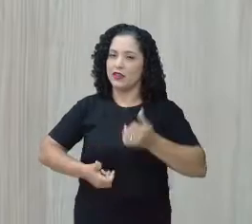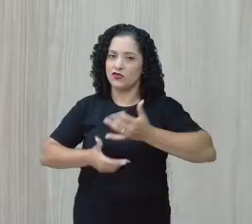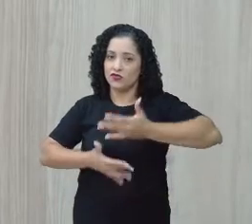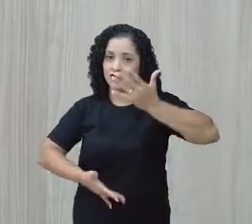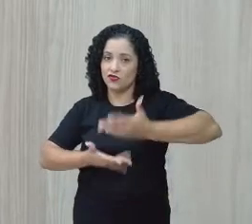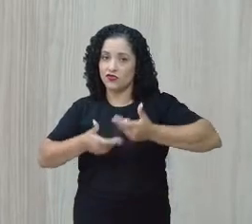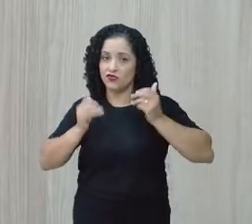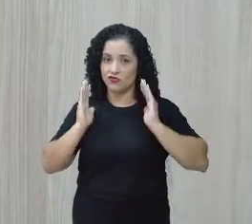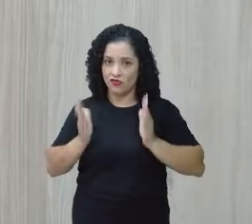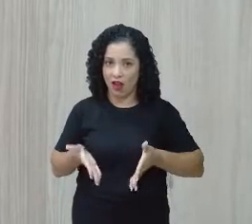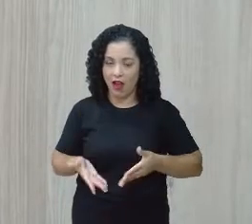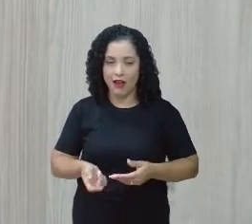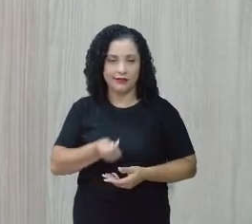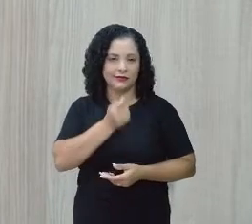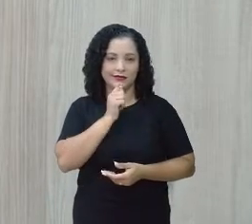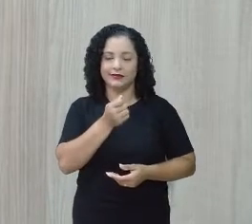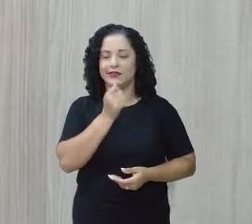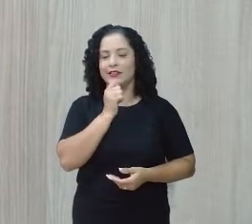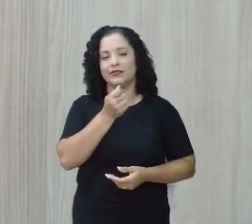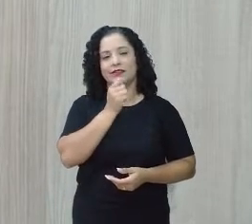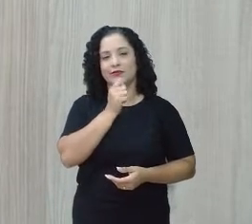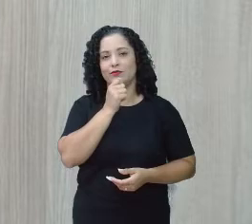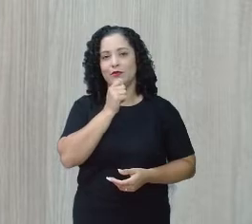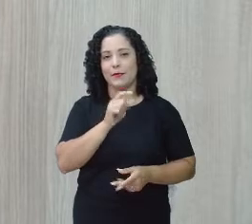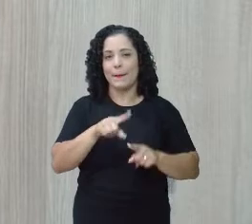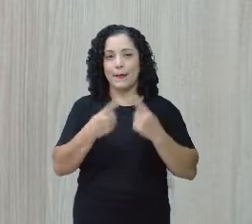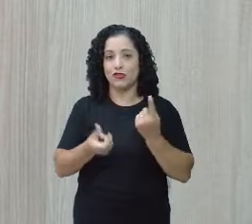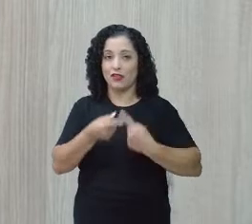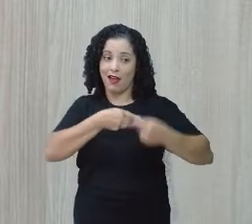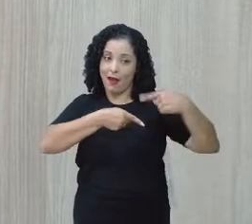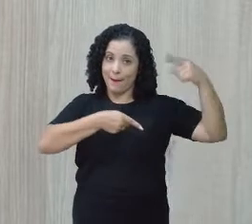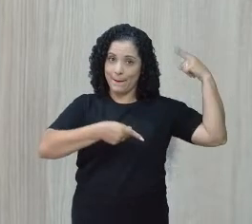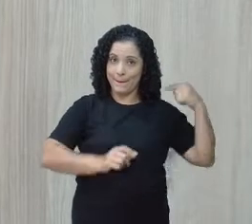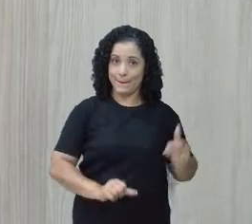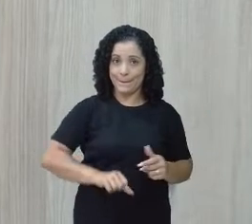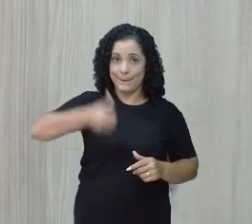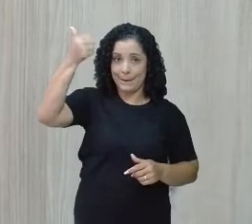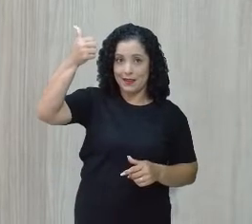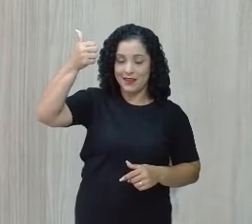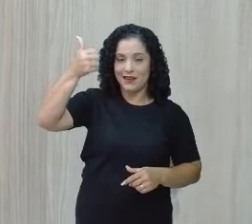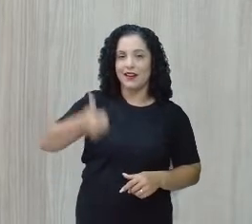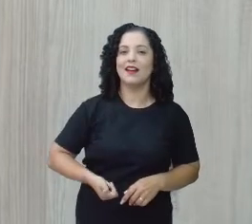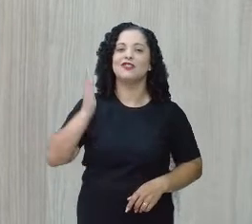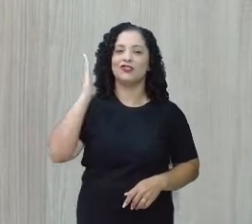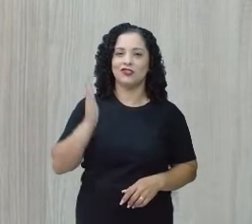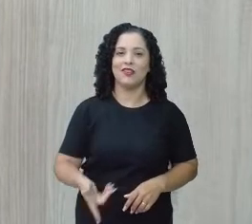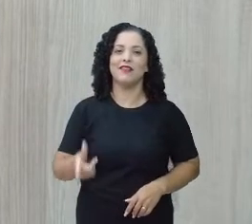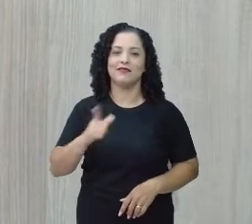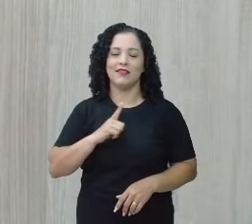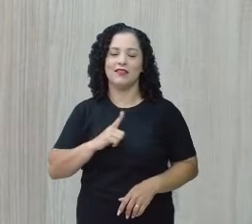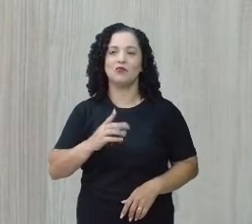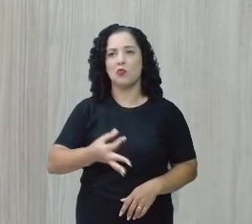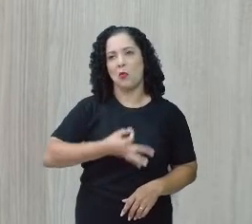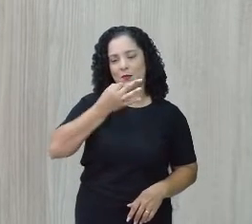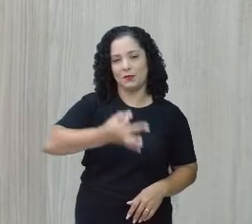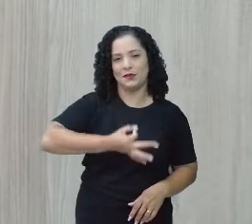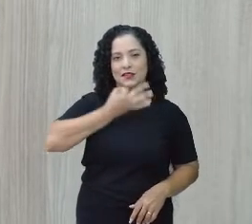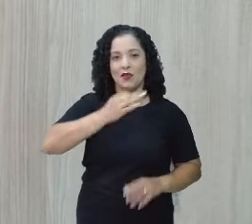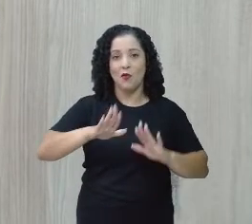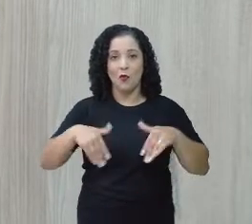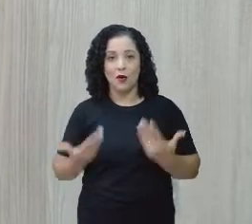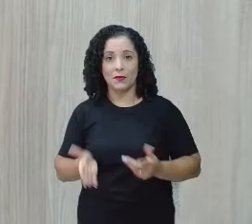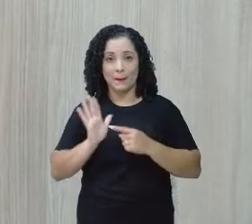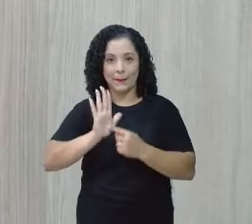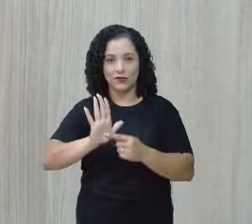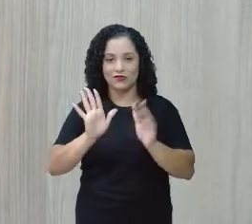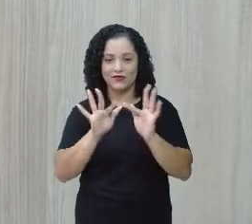Nessa resposta ainda ninguém falou, professora. Sim. Só naquela primeira, Ana deu umas dicas ainda em relação, quando você mostra aquela